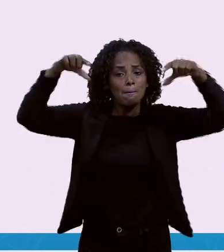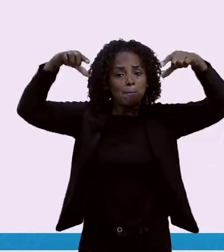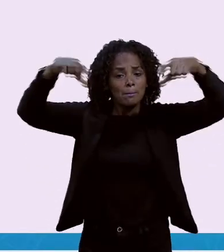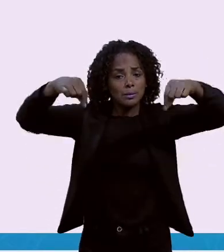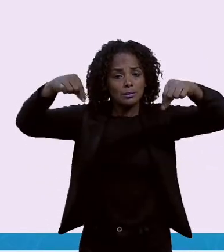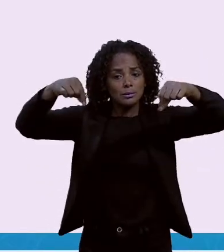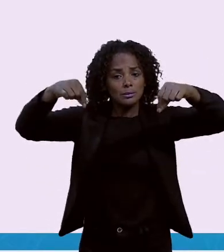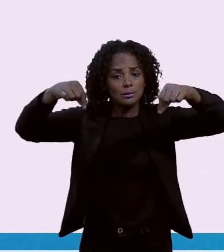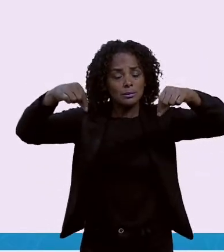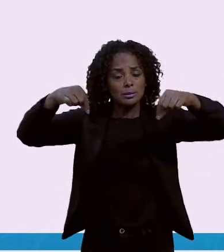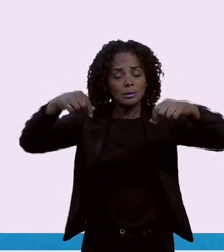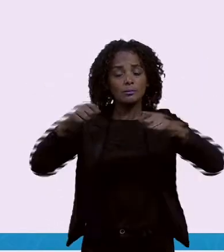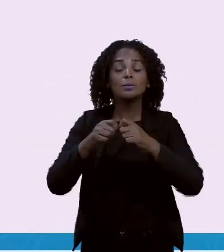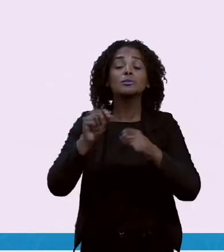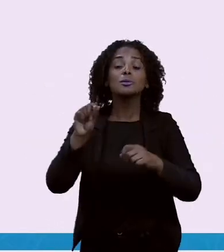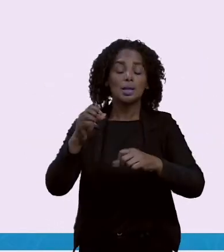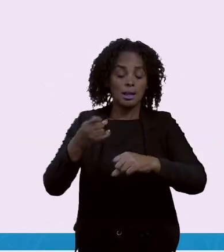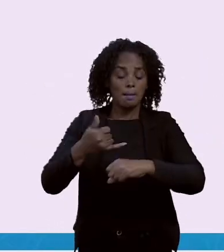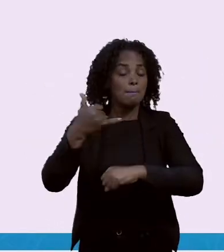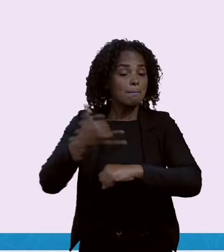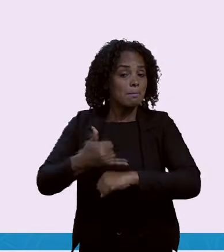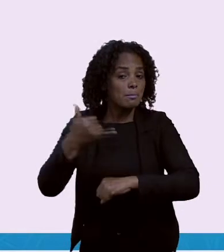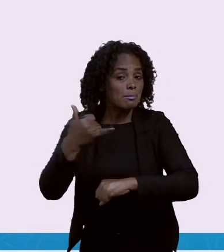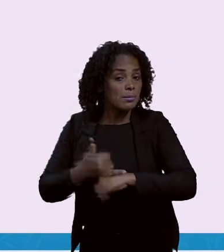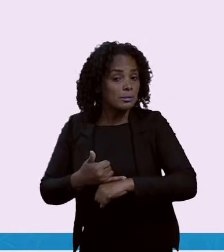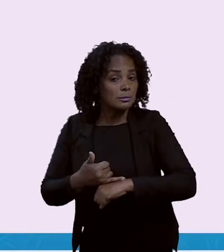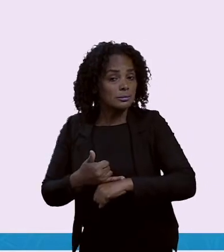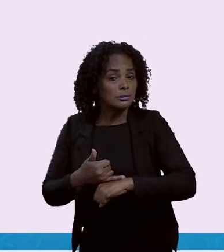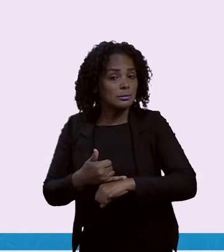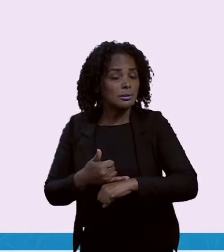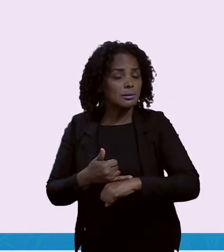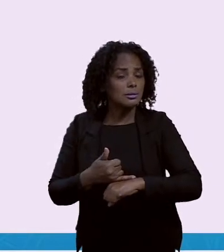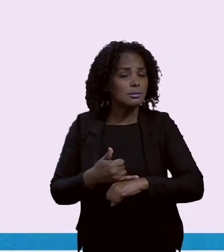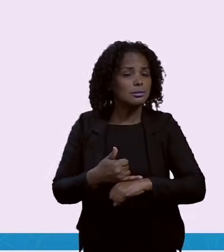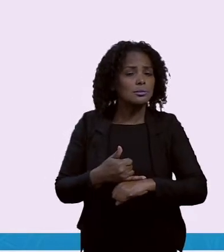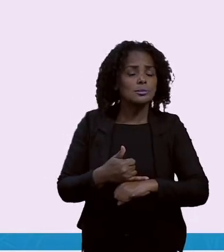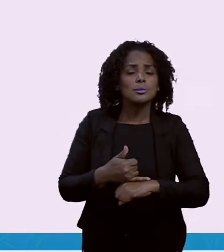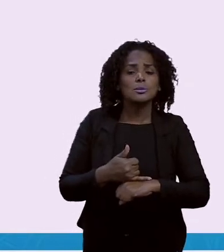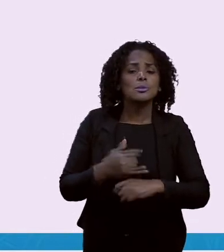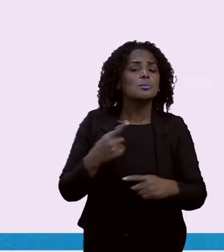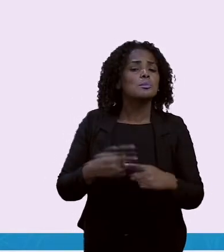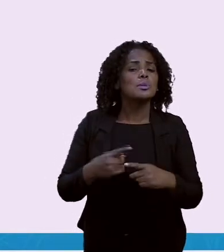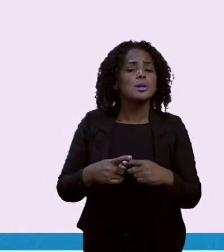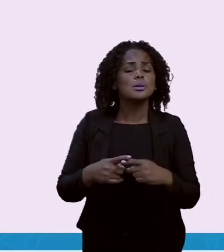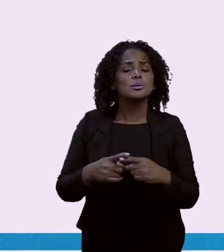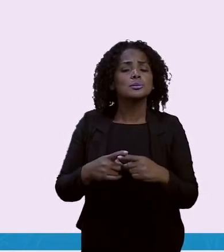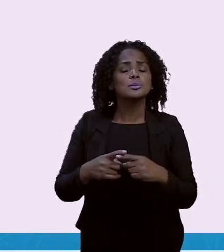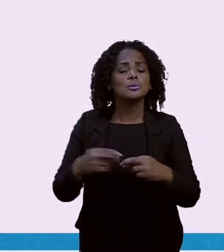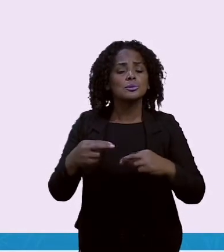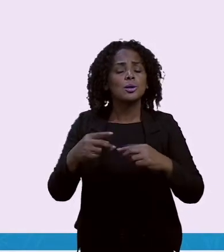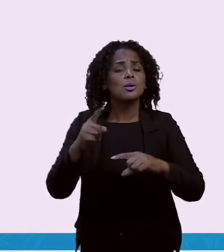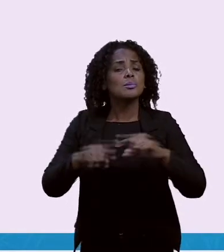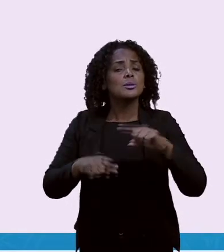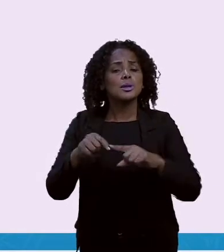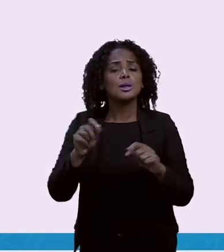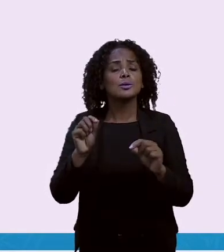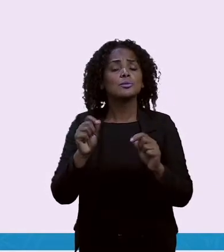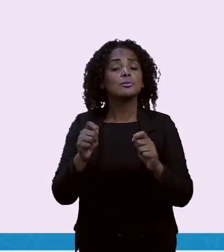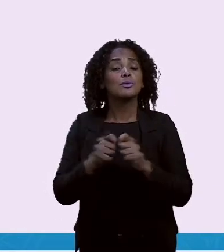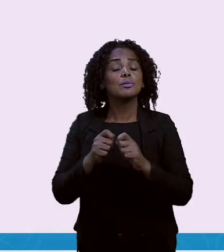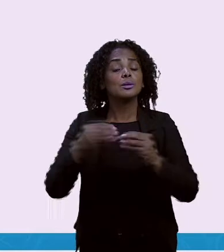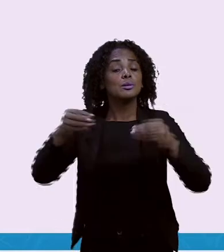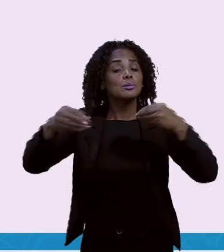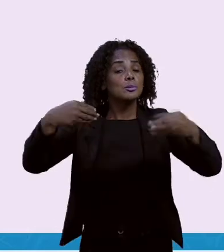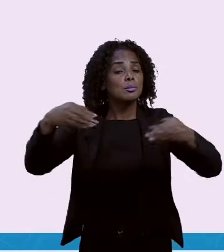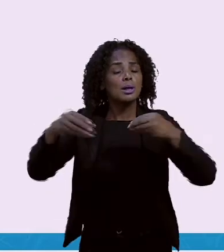de metal. E por que esses objetos foram feitos de plástico? Então vamos